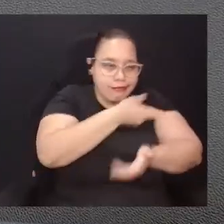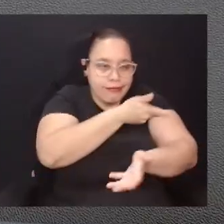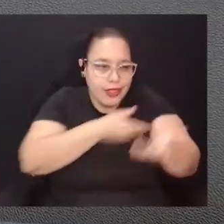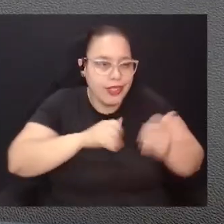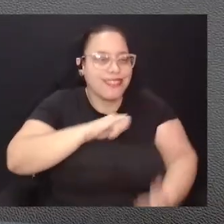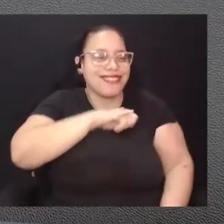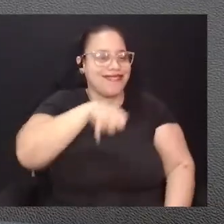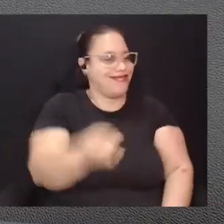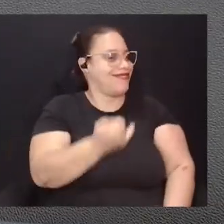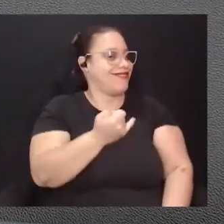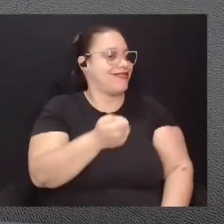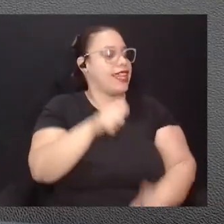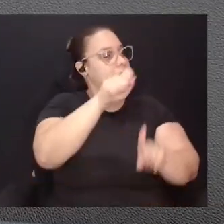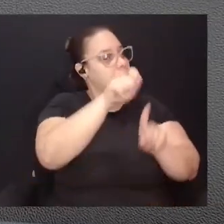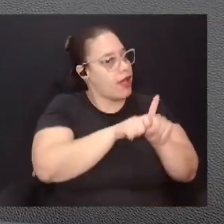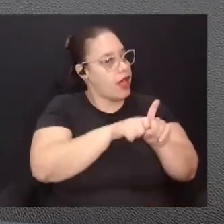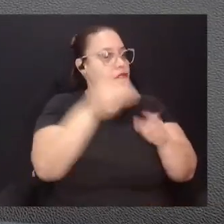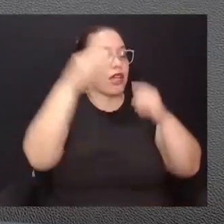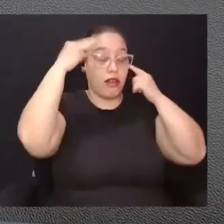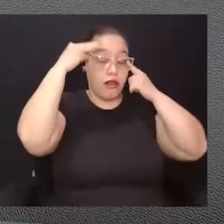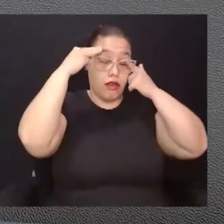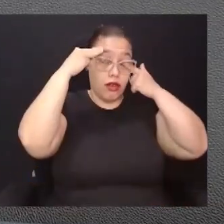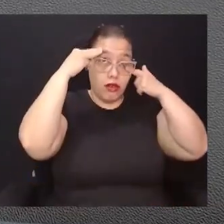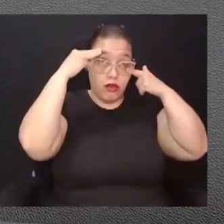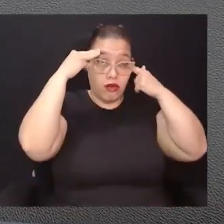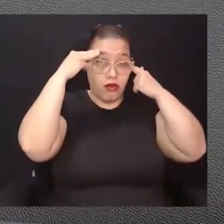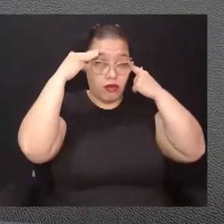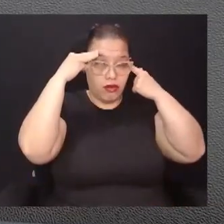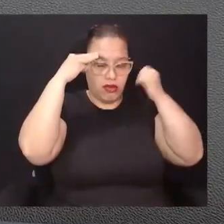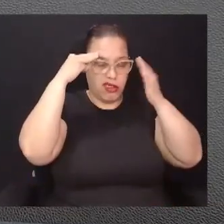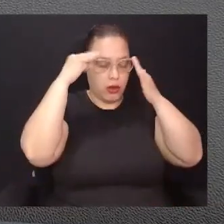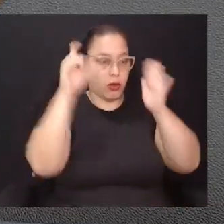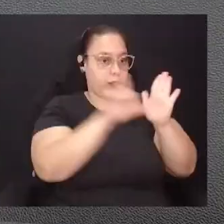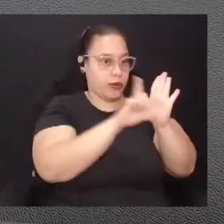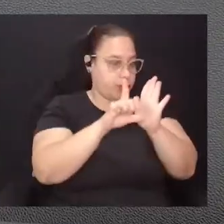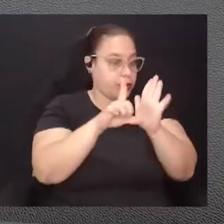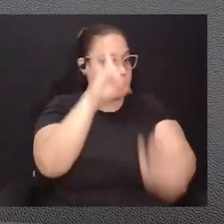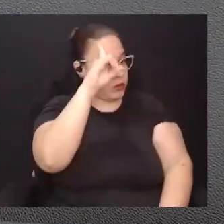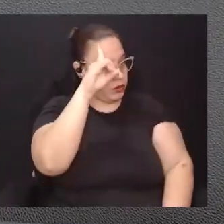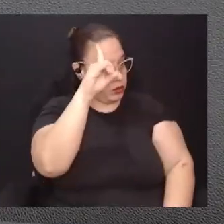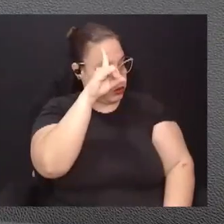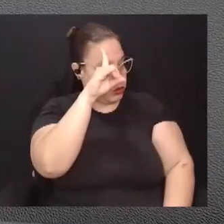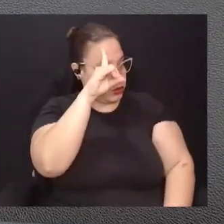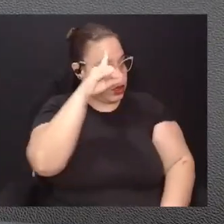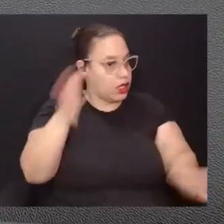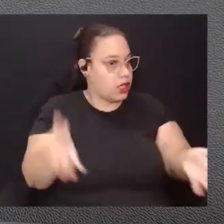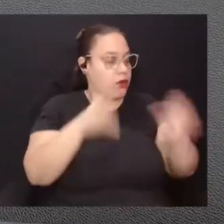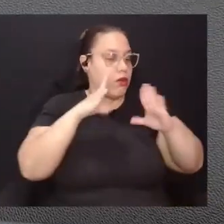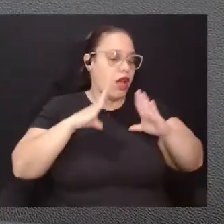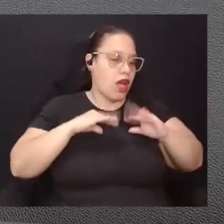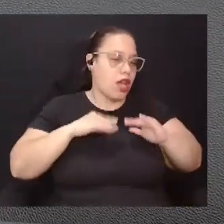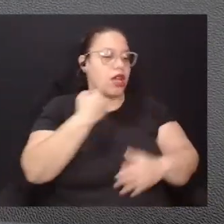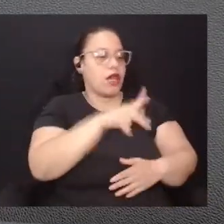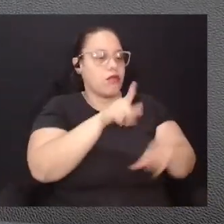poder curtir esse mês, né, essa memória do que é esse mês. Então, para o comércio seria uma data de mais